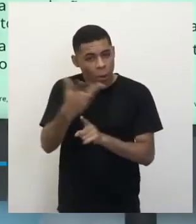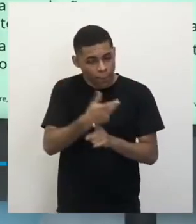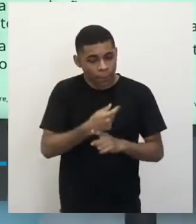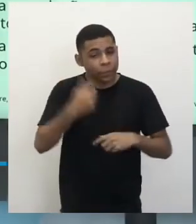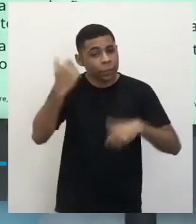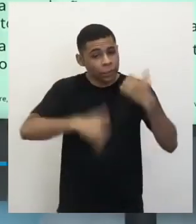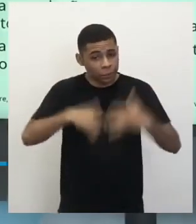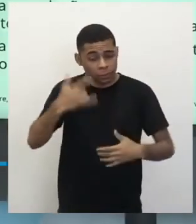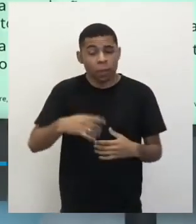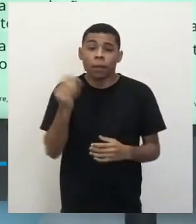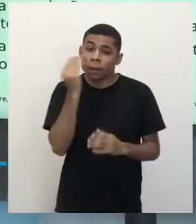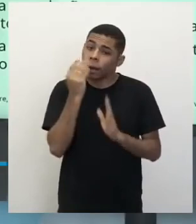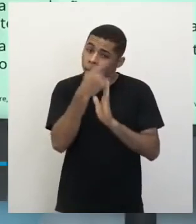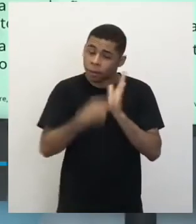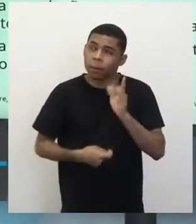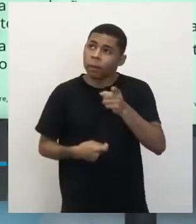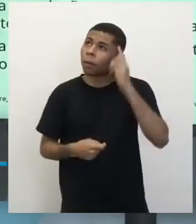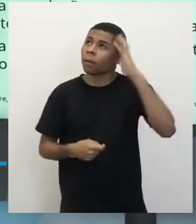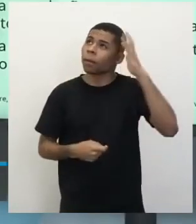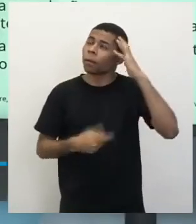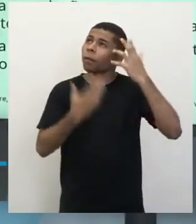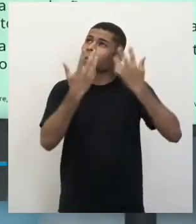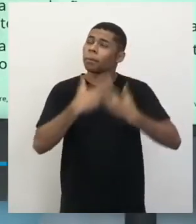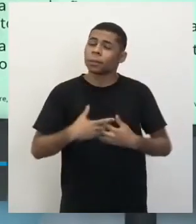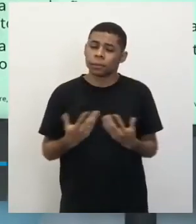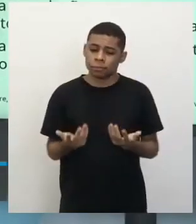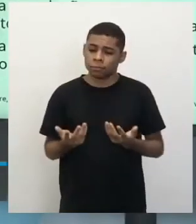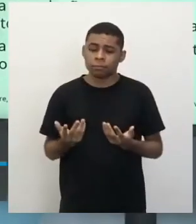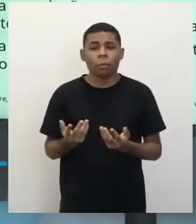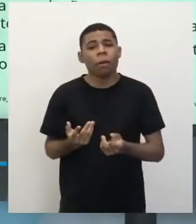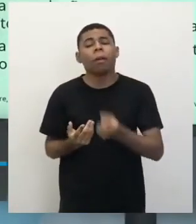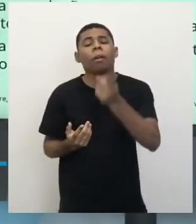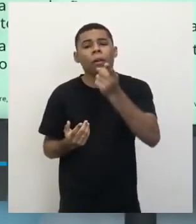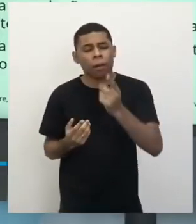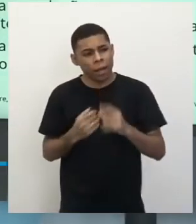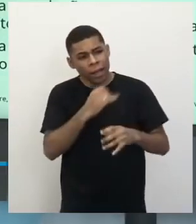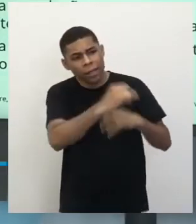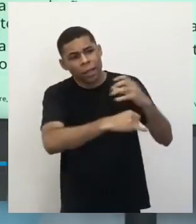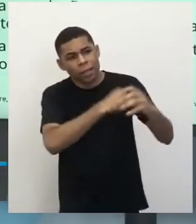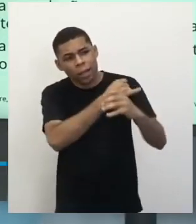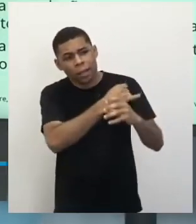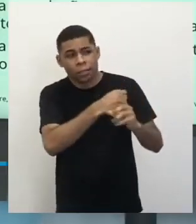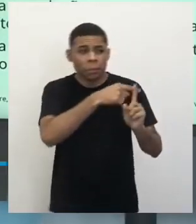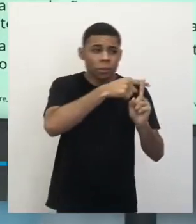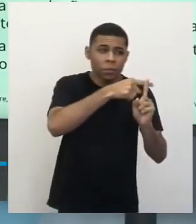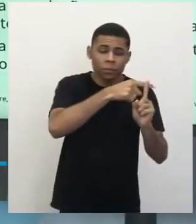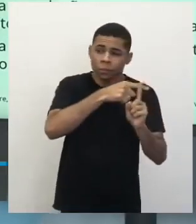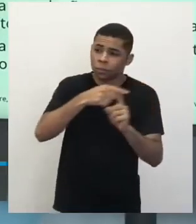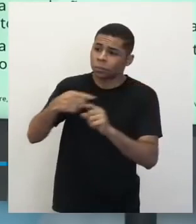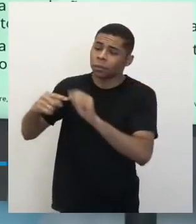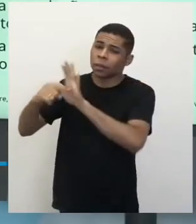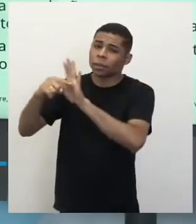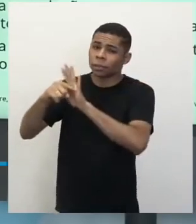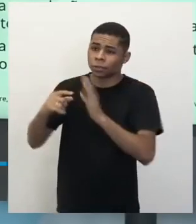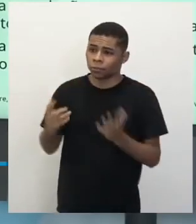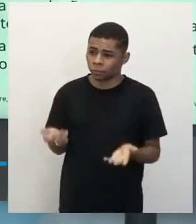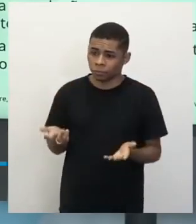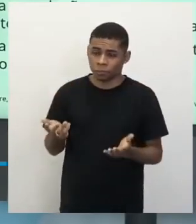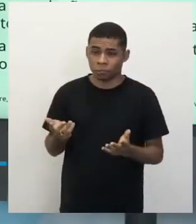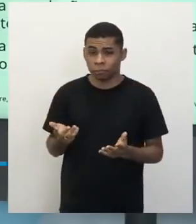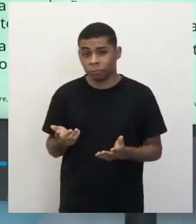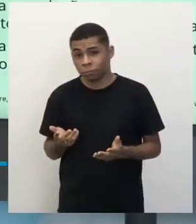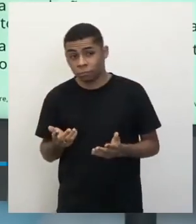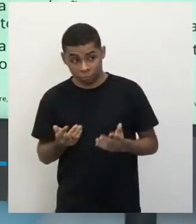argumentativo, produzir e pensar. Como você vai defender a internet de um lado positivo ou negativo? Ela tem